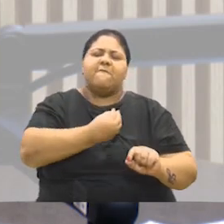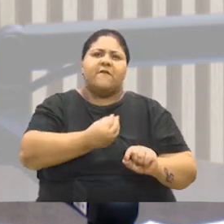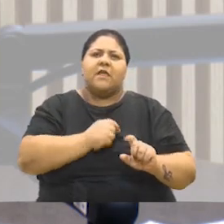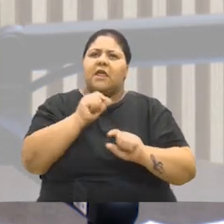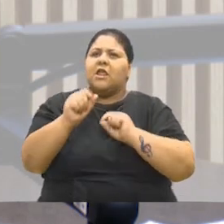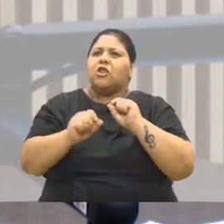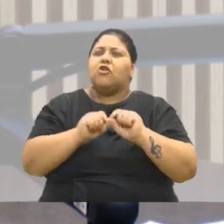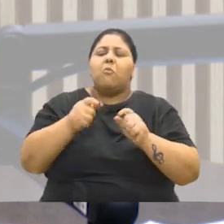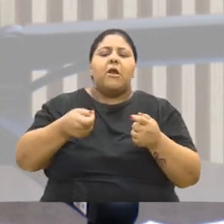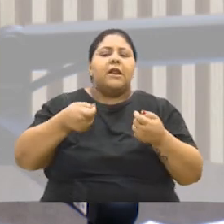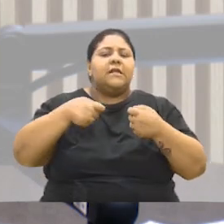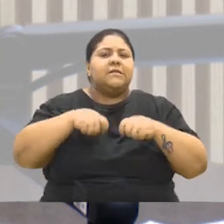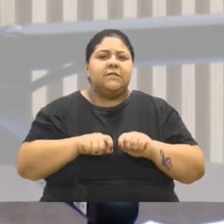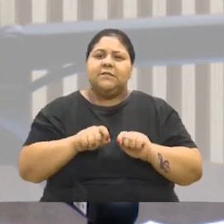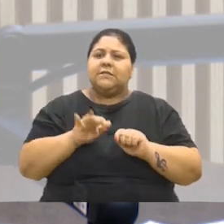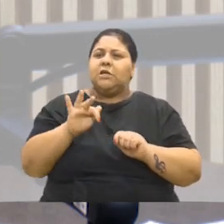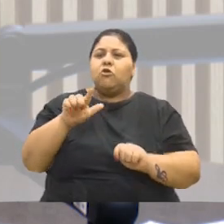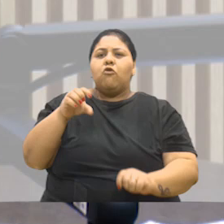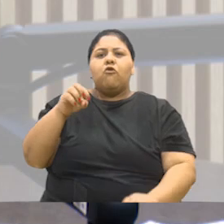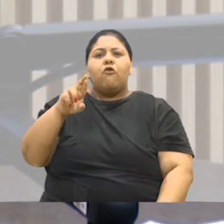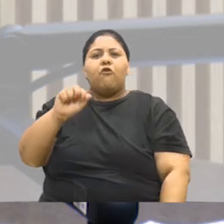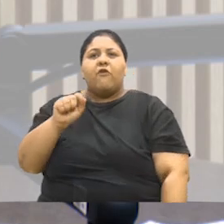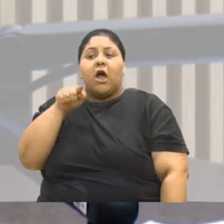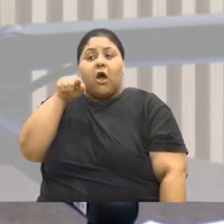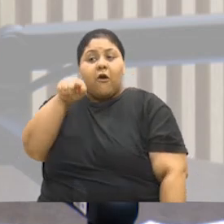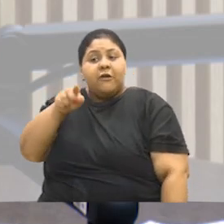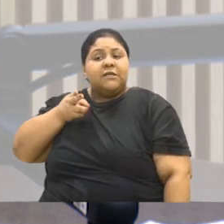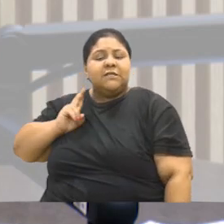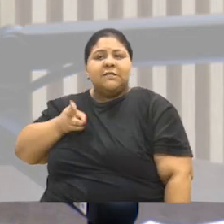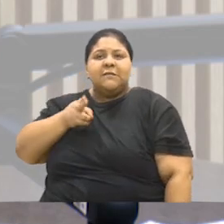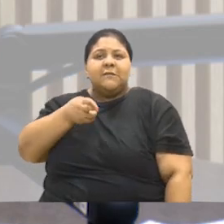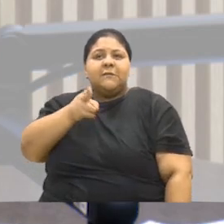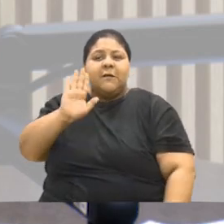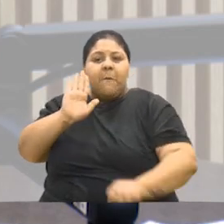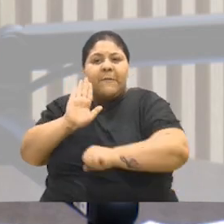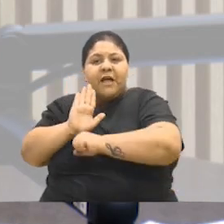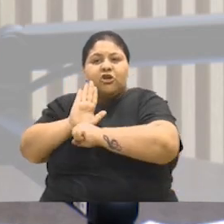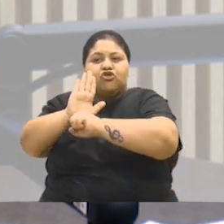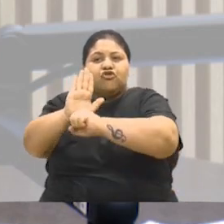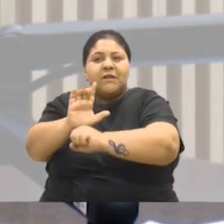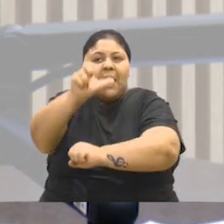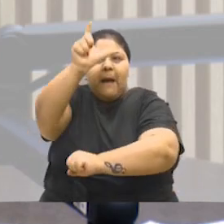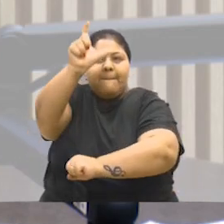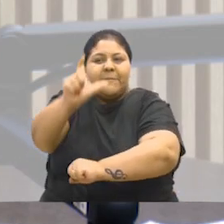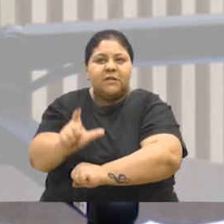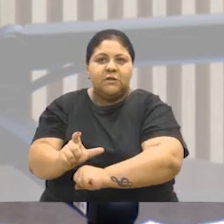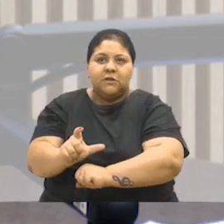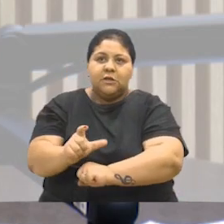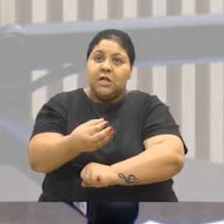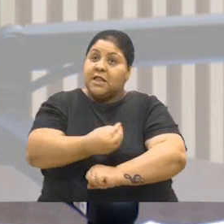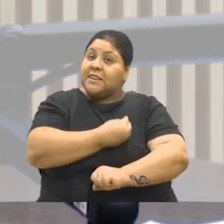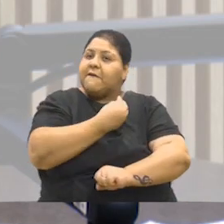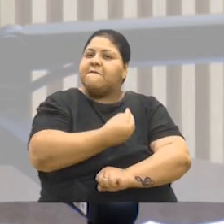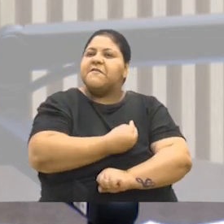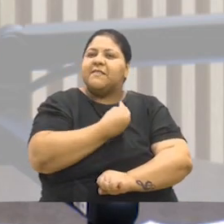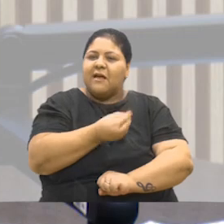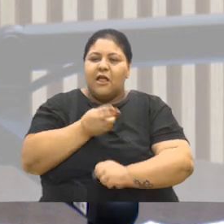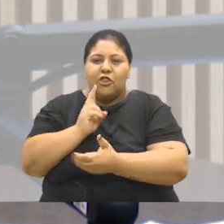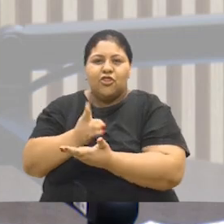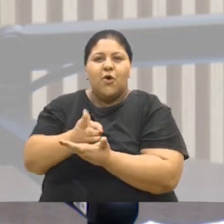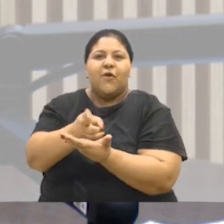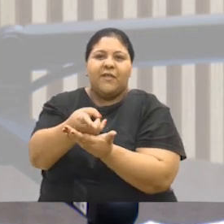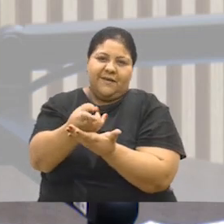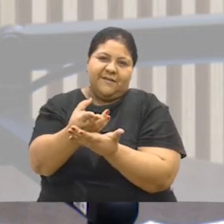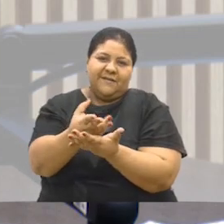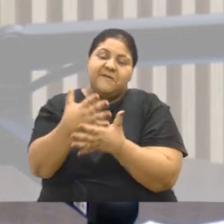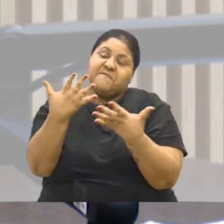dos florais, esse floral sempre vai fazer parte do receituário dela. Então, é muito bacana quando a